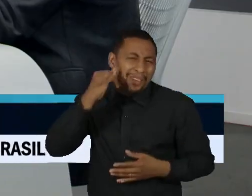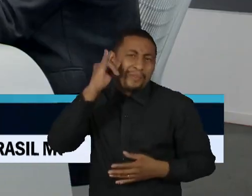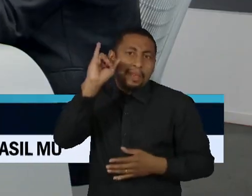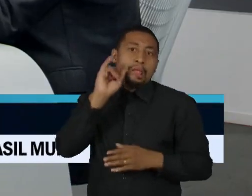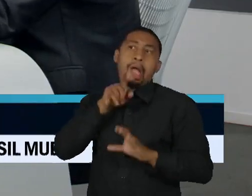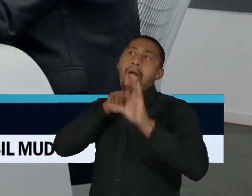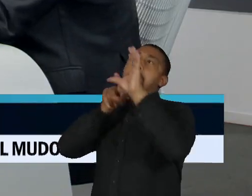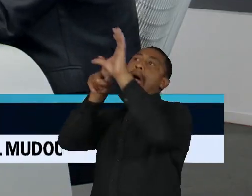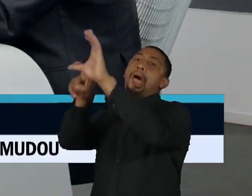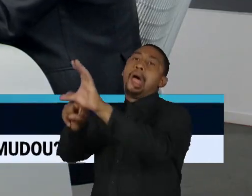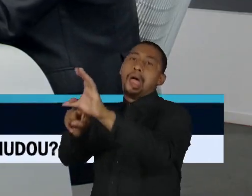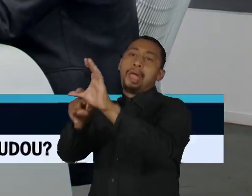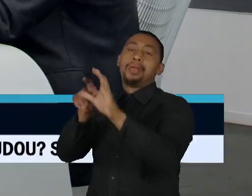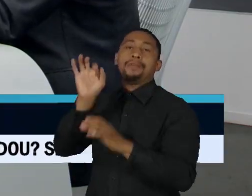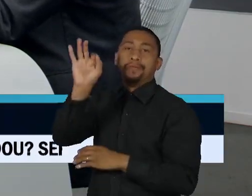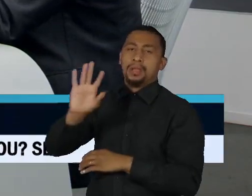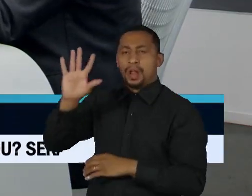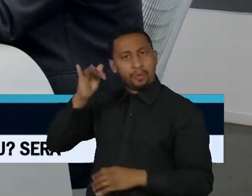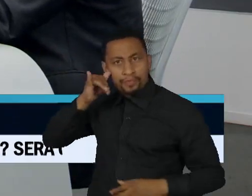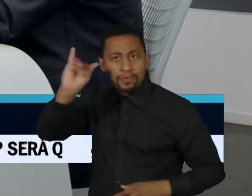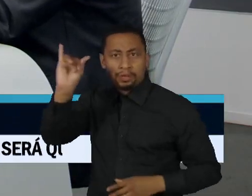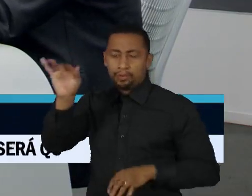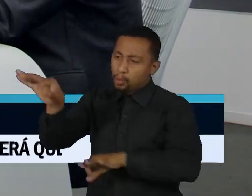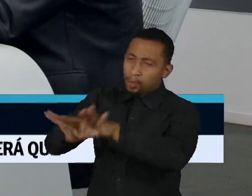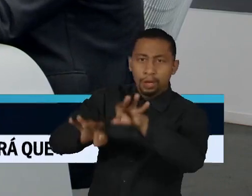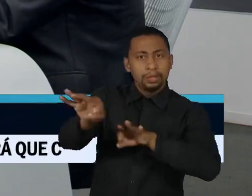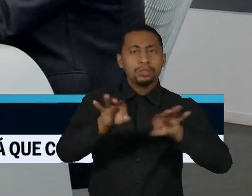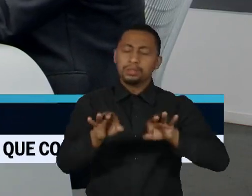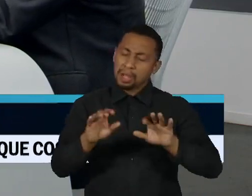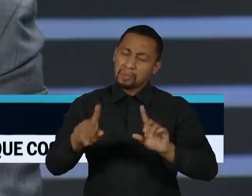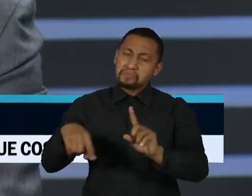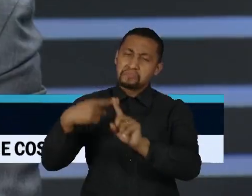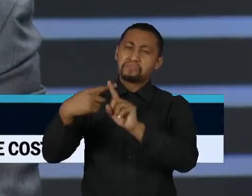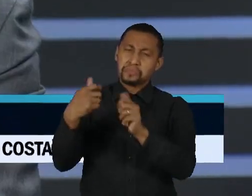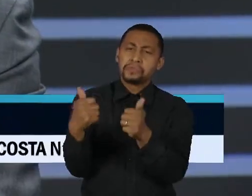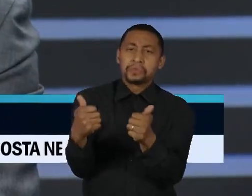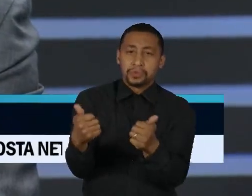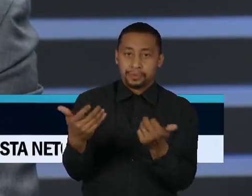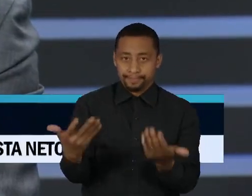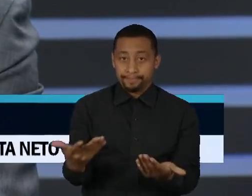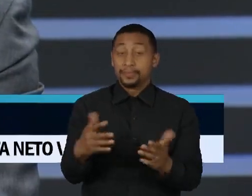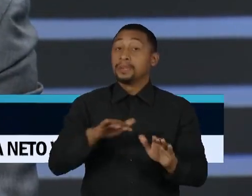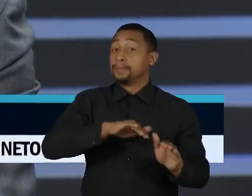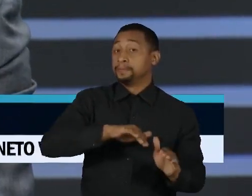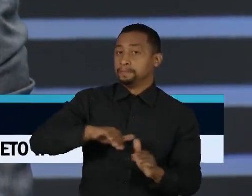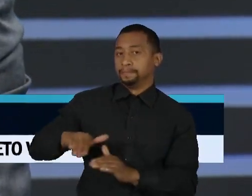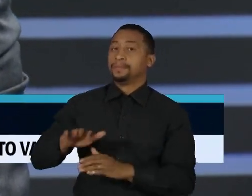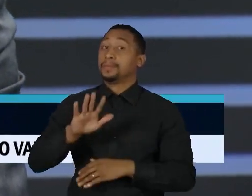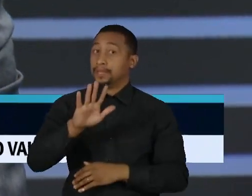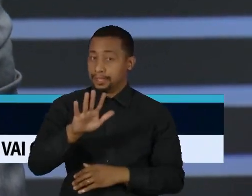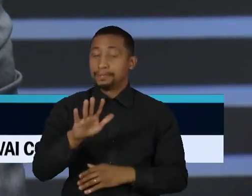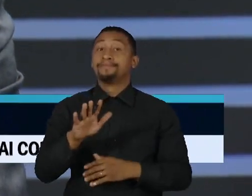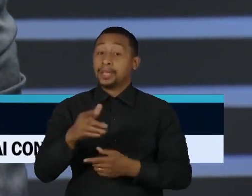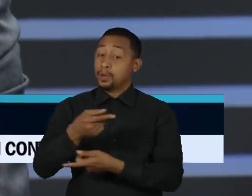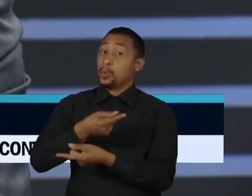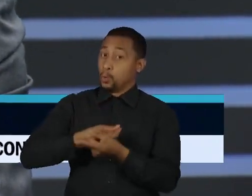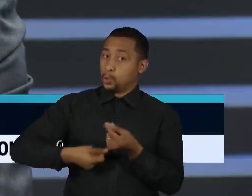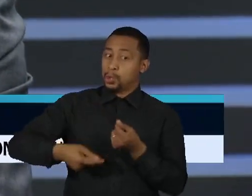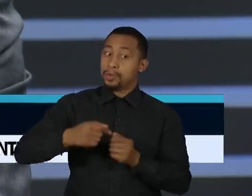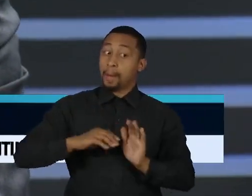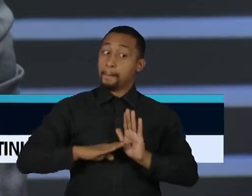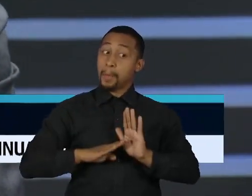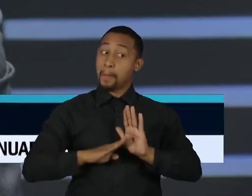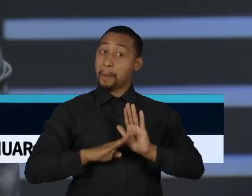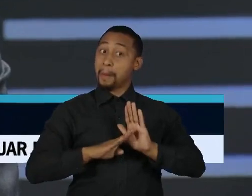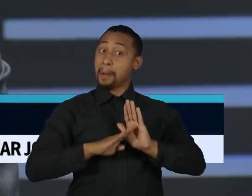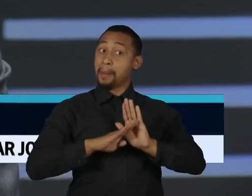lei complementar o que é muito positivo também então isso é positivo quanto efeito de crescimento econômico aí